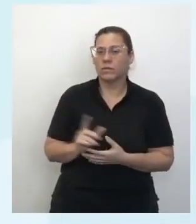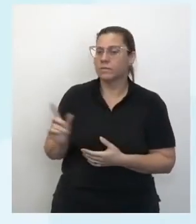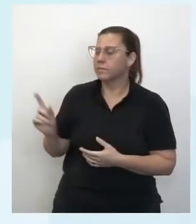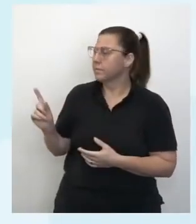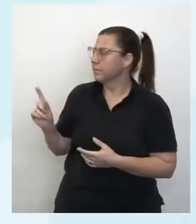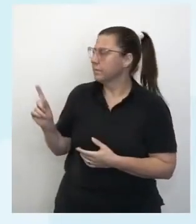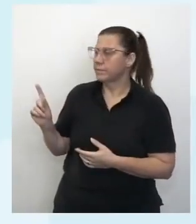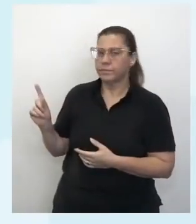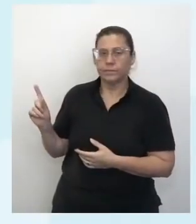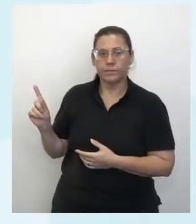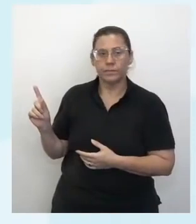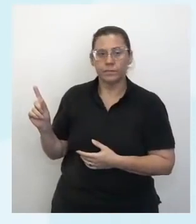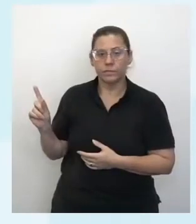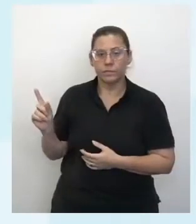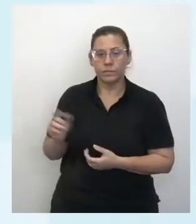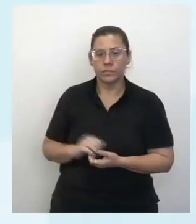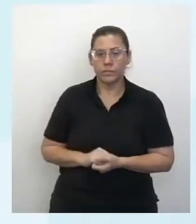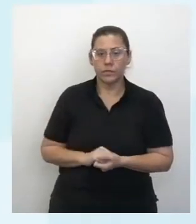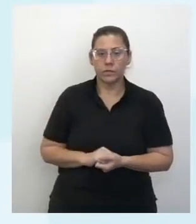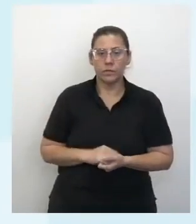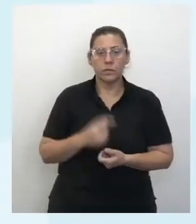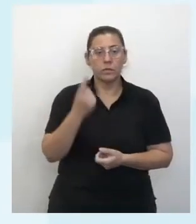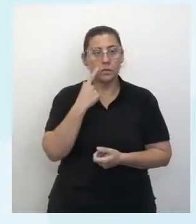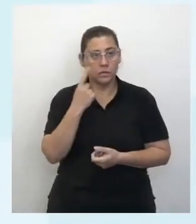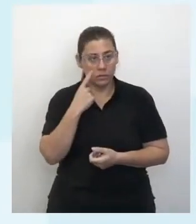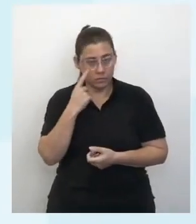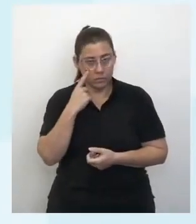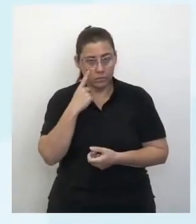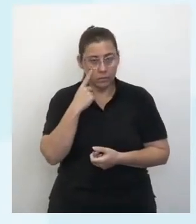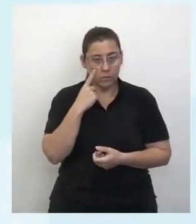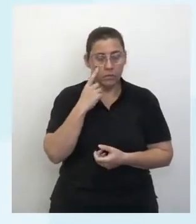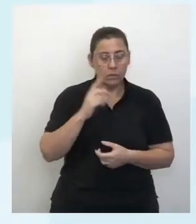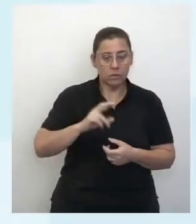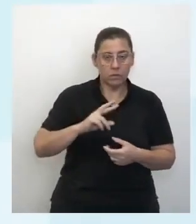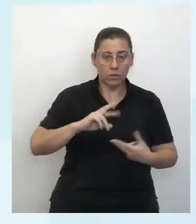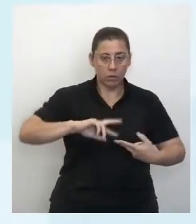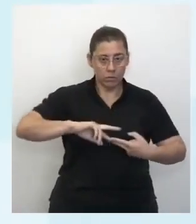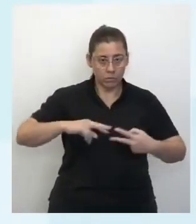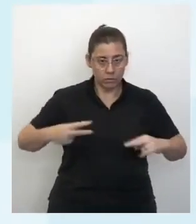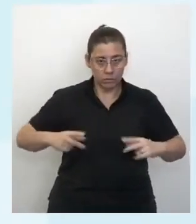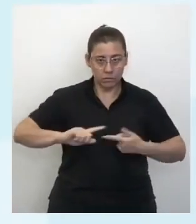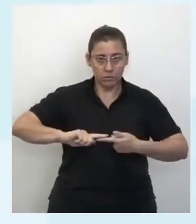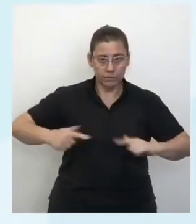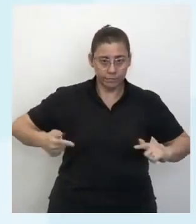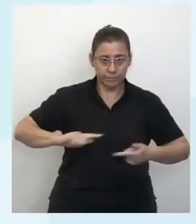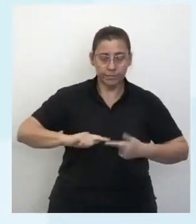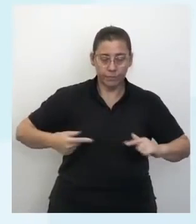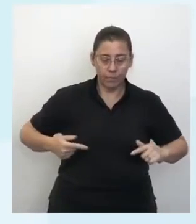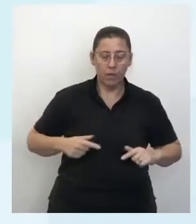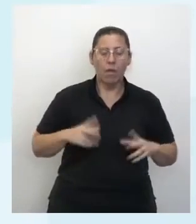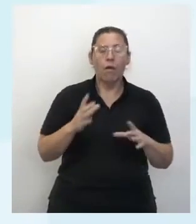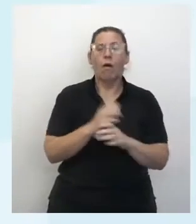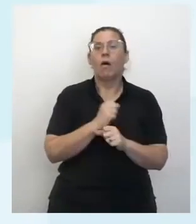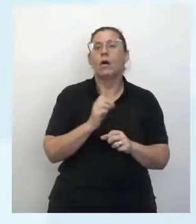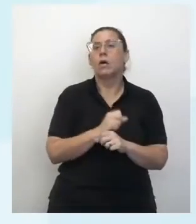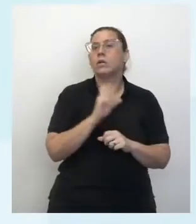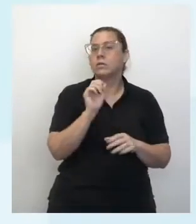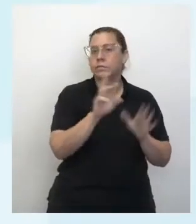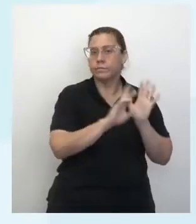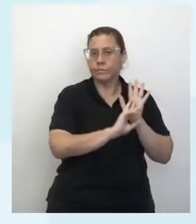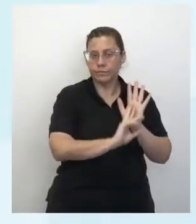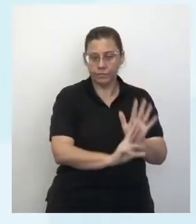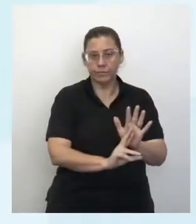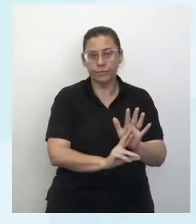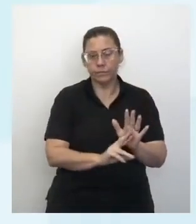Teorema de Tales. Verifiquemos geometricamente que a representação do cálculo de Tales é só uma representação,